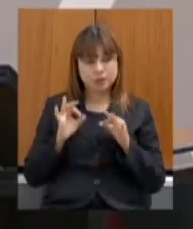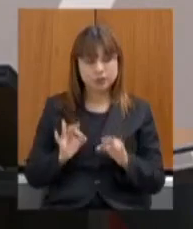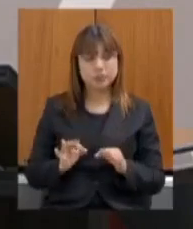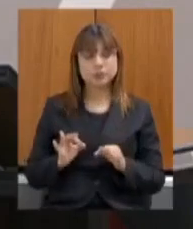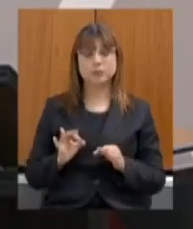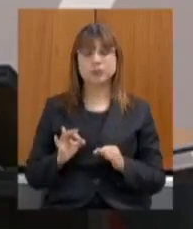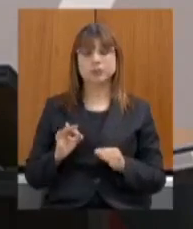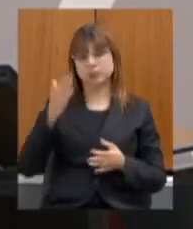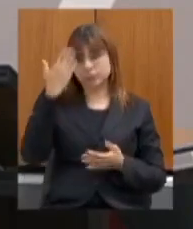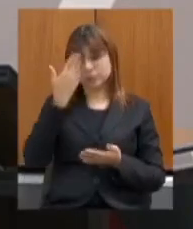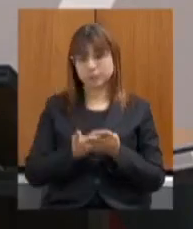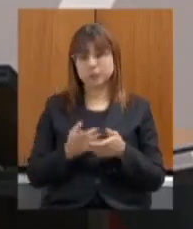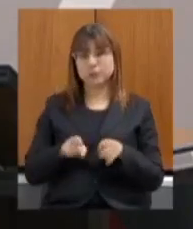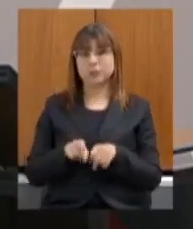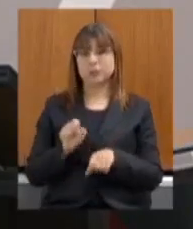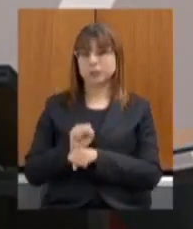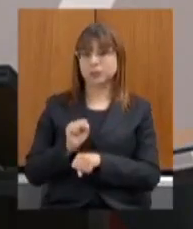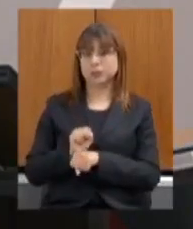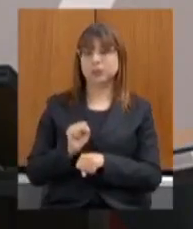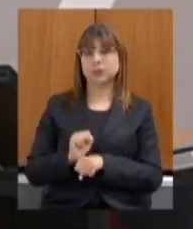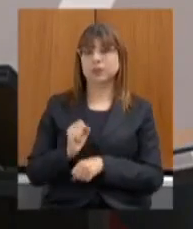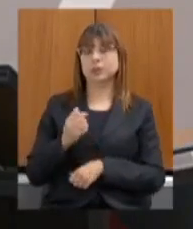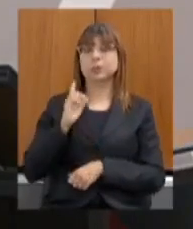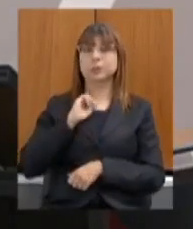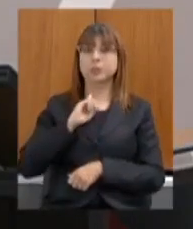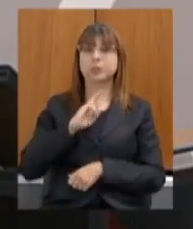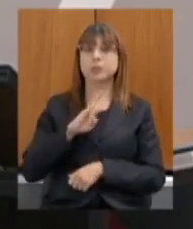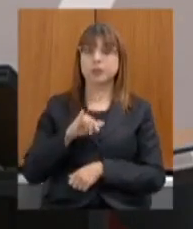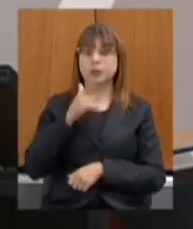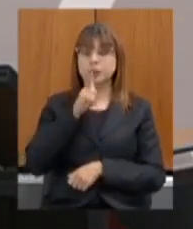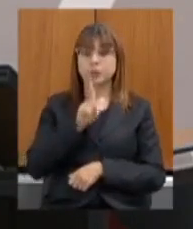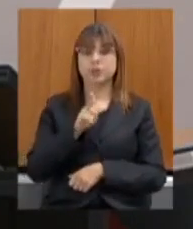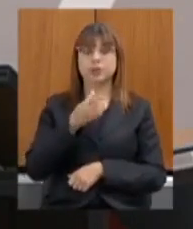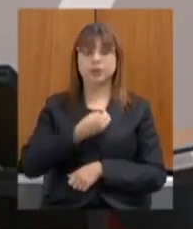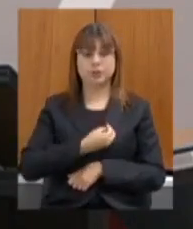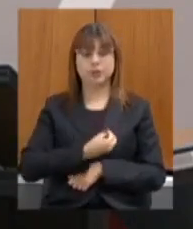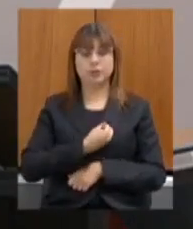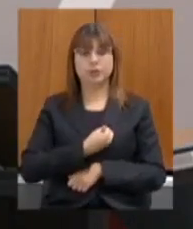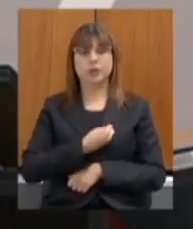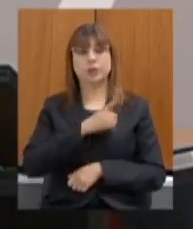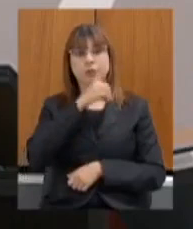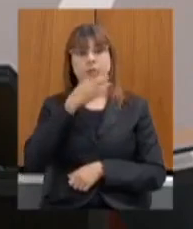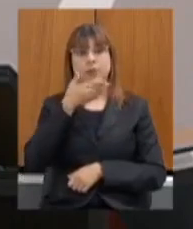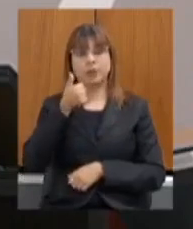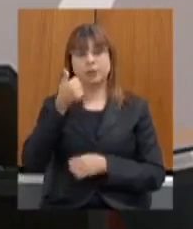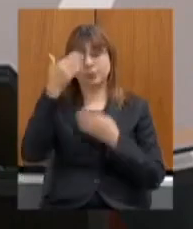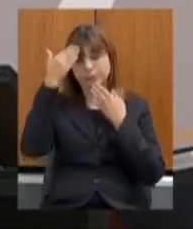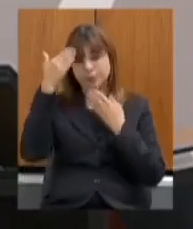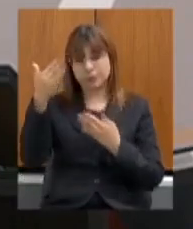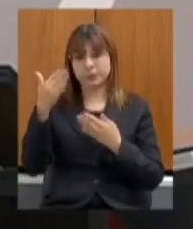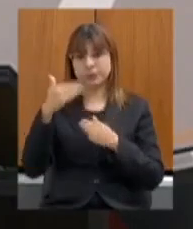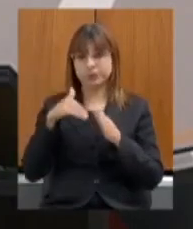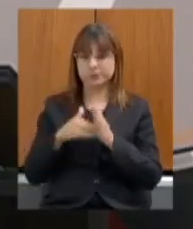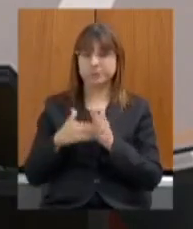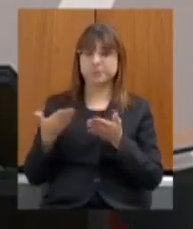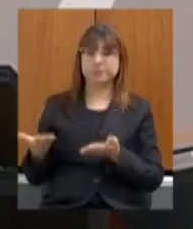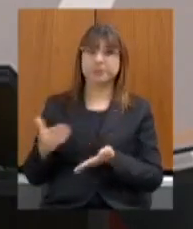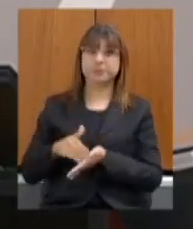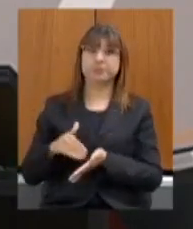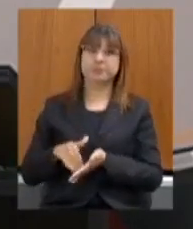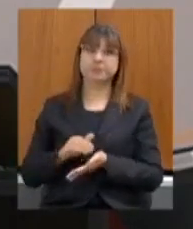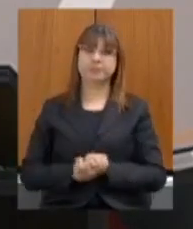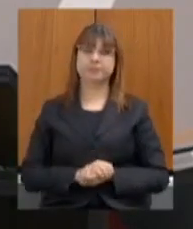esperança de que Minas vai viver dias realmente melhores. Muito obrigada por tudo, secretário.